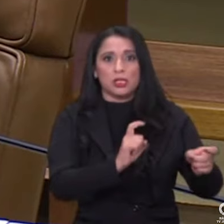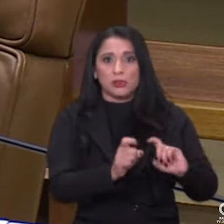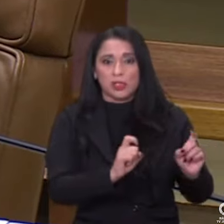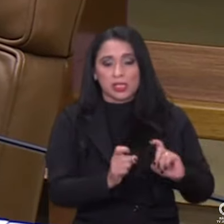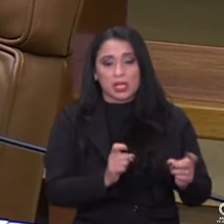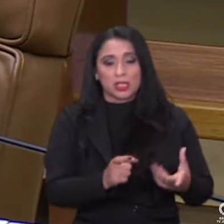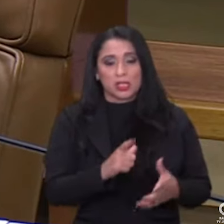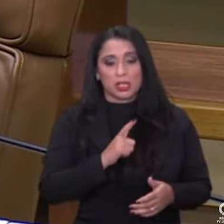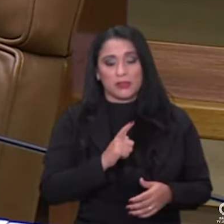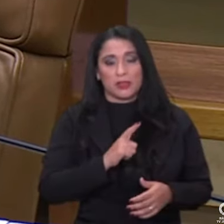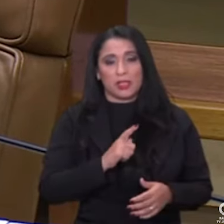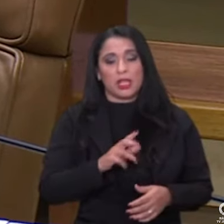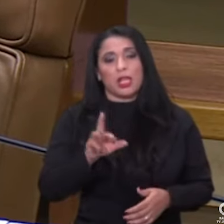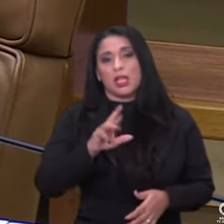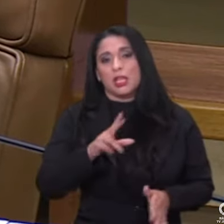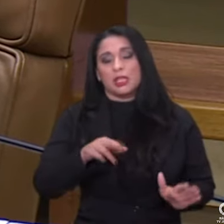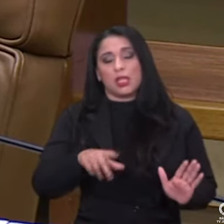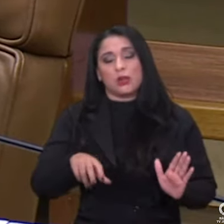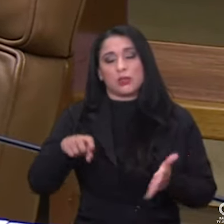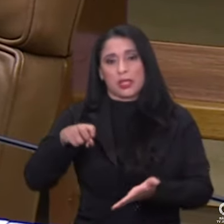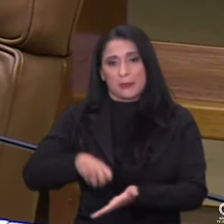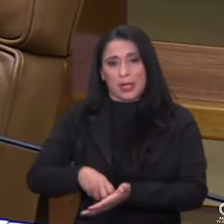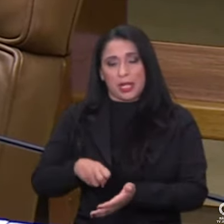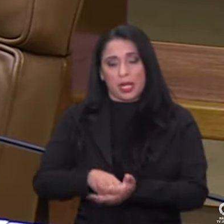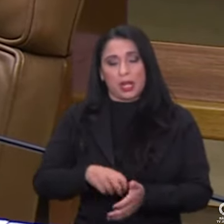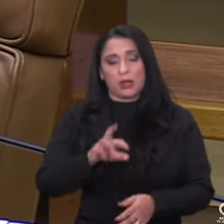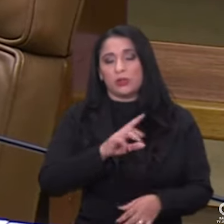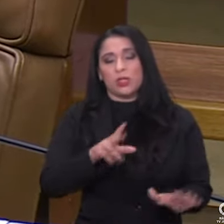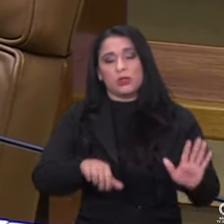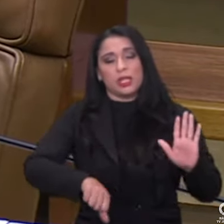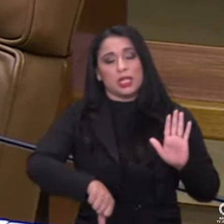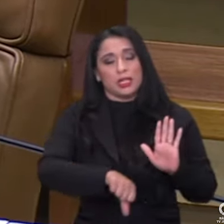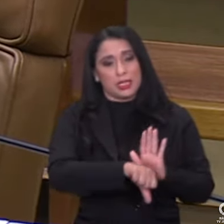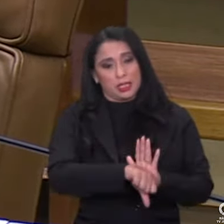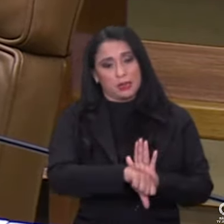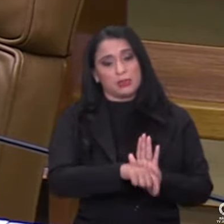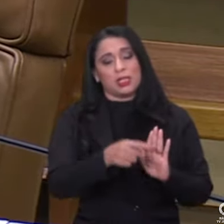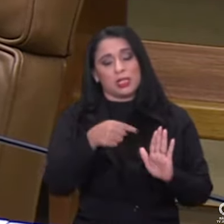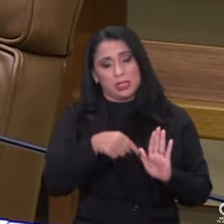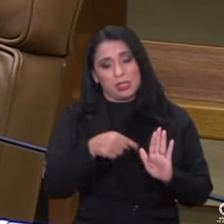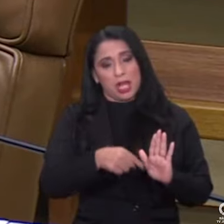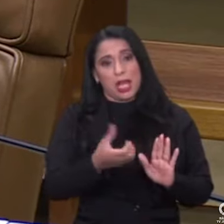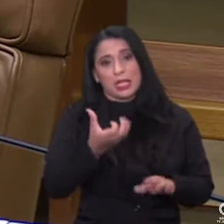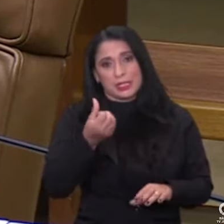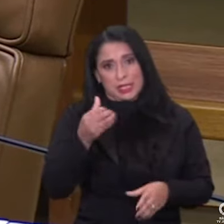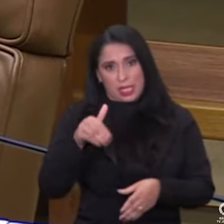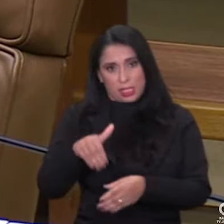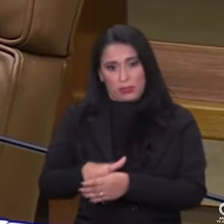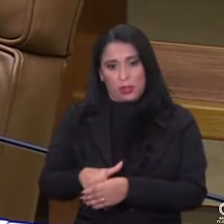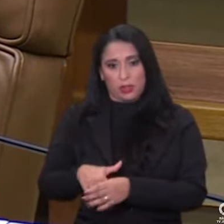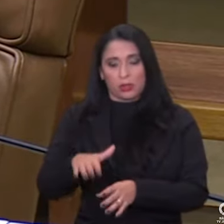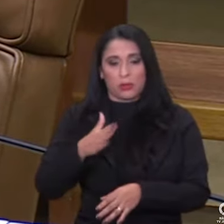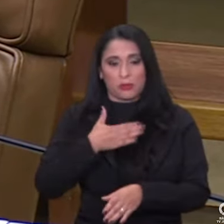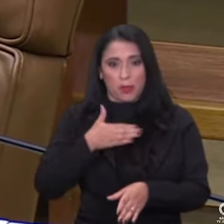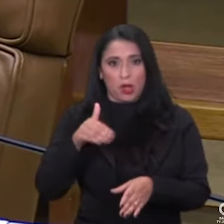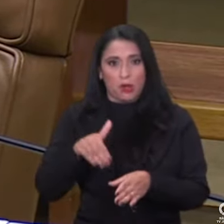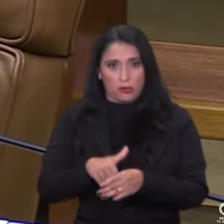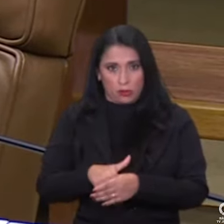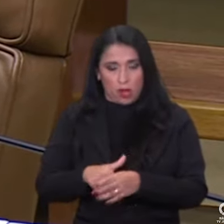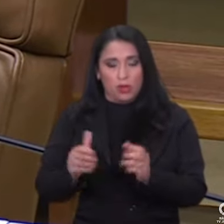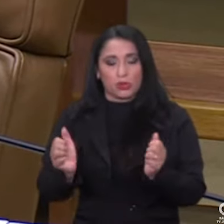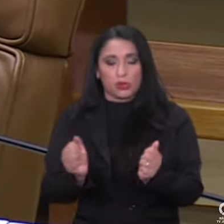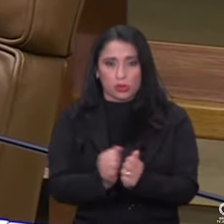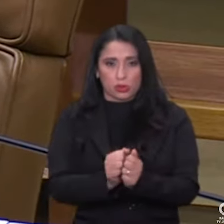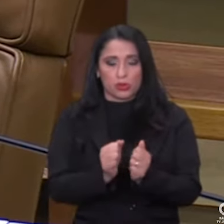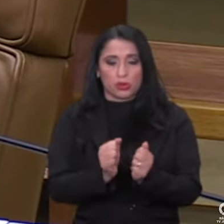a descriminalização, que já conta, senhor presidente, a descriminalização com 6 votos. O meu voto se soma